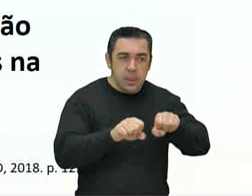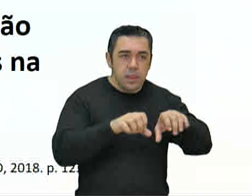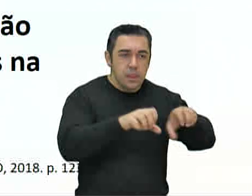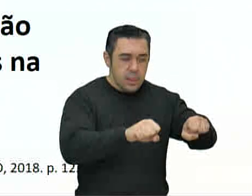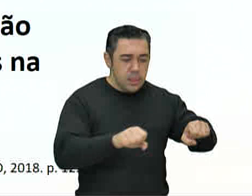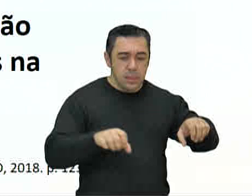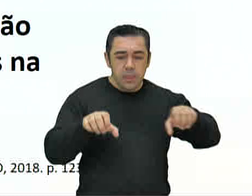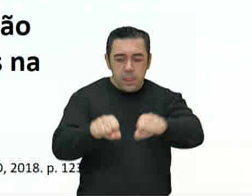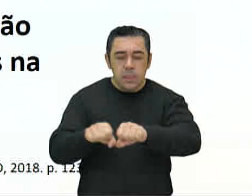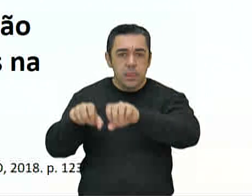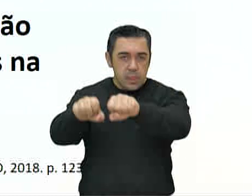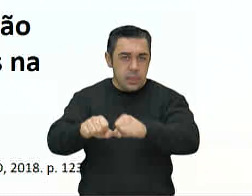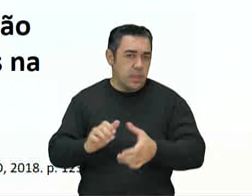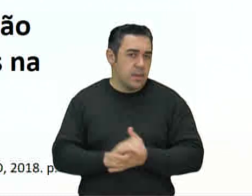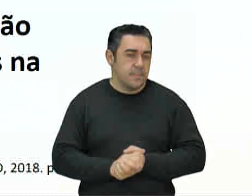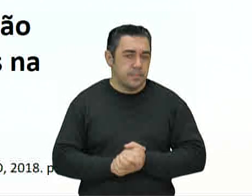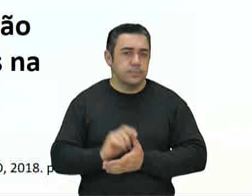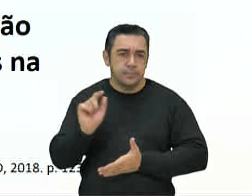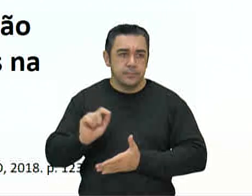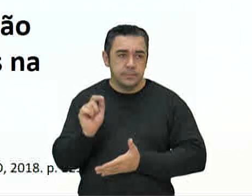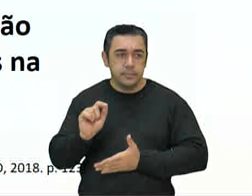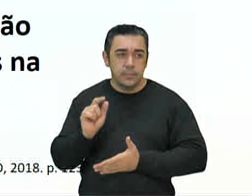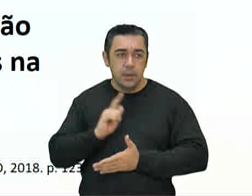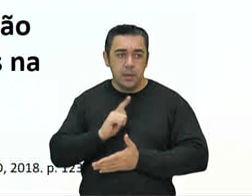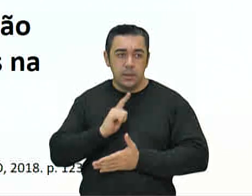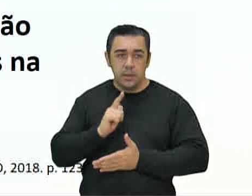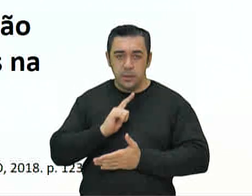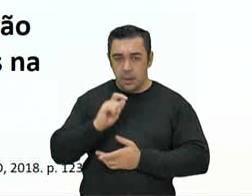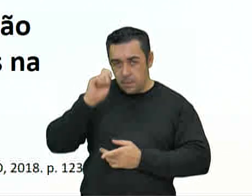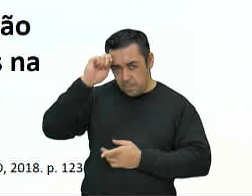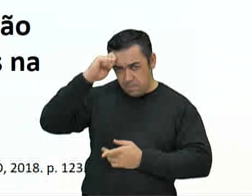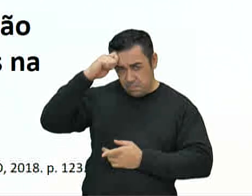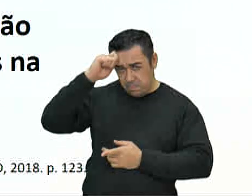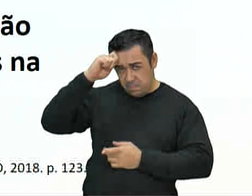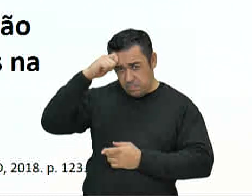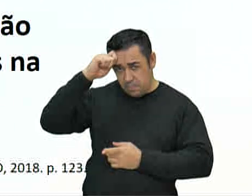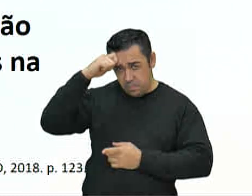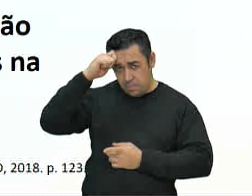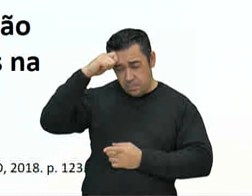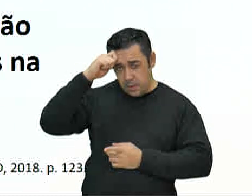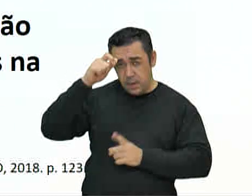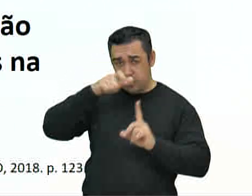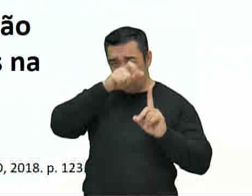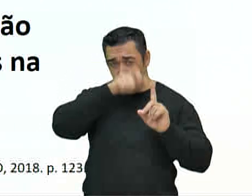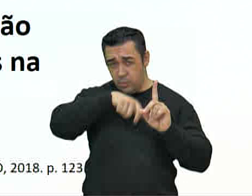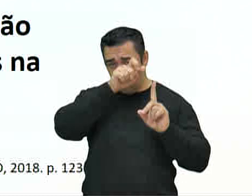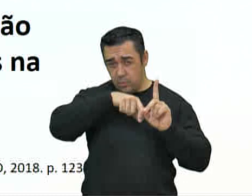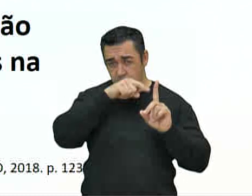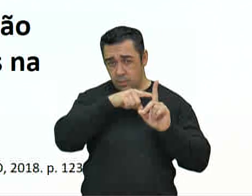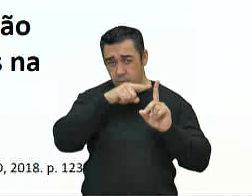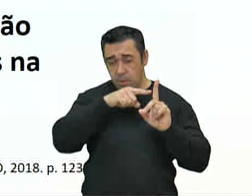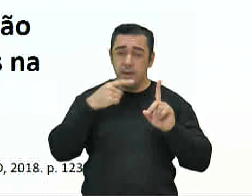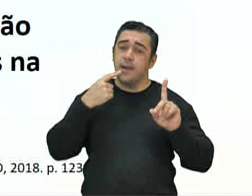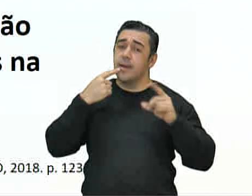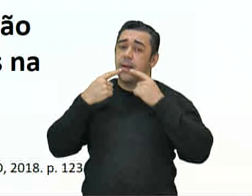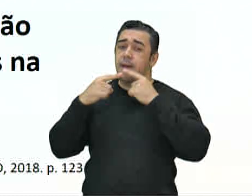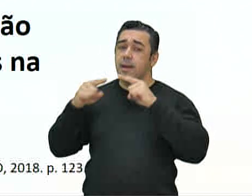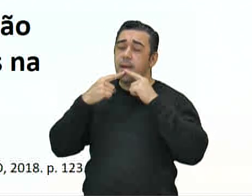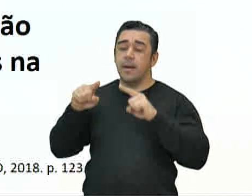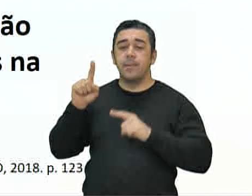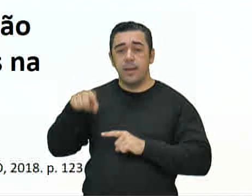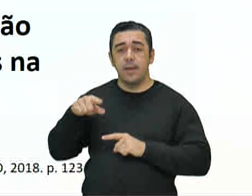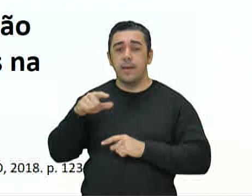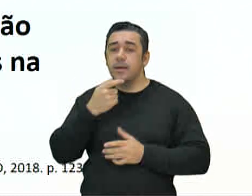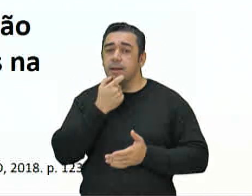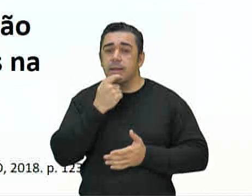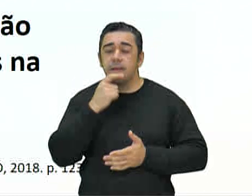braços e dominar. Quem é o personagem de preto? E do que ele está reclamando? O personagem de preto na Inglaterra é